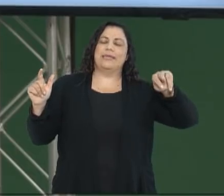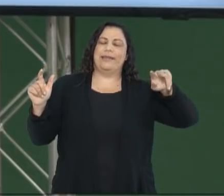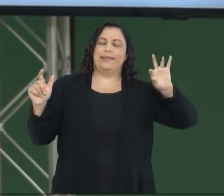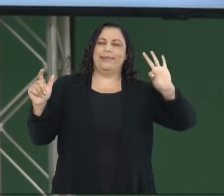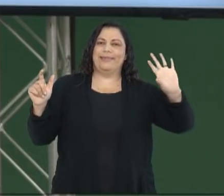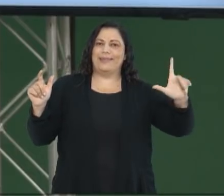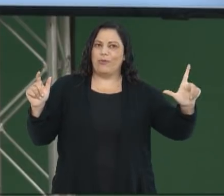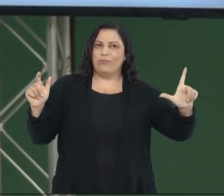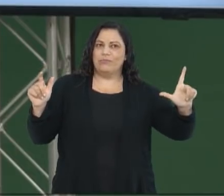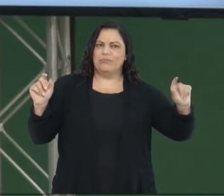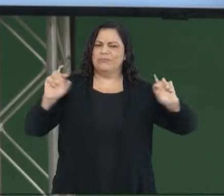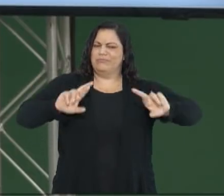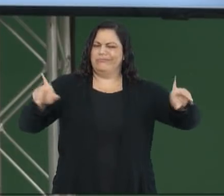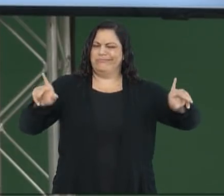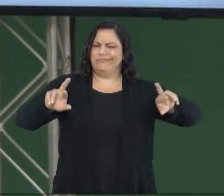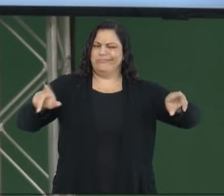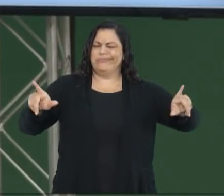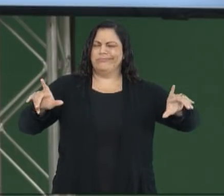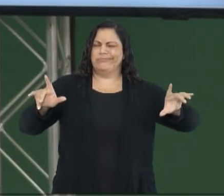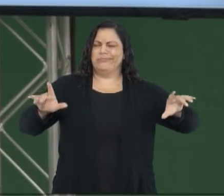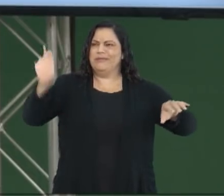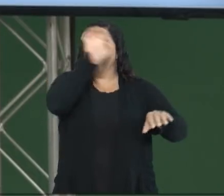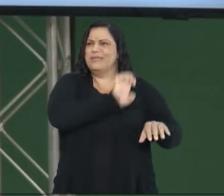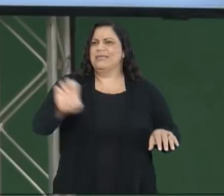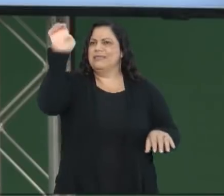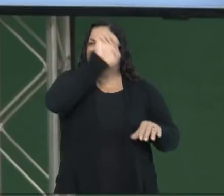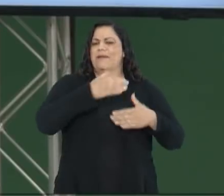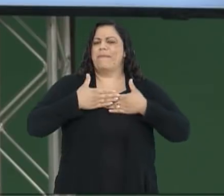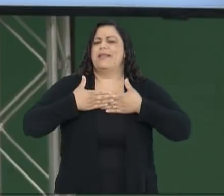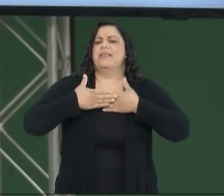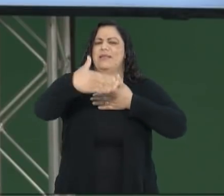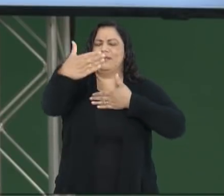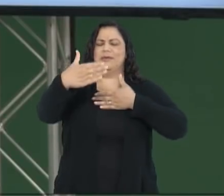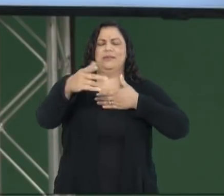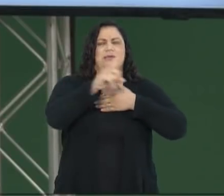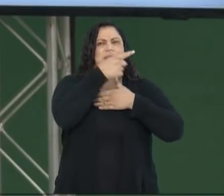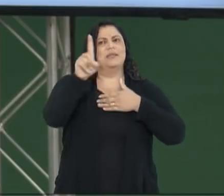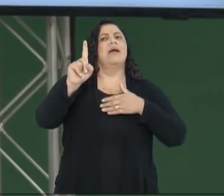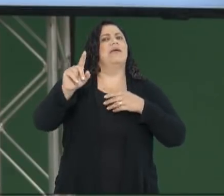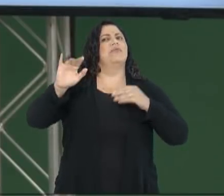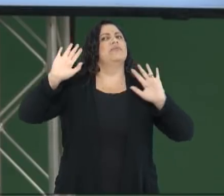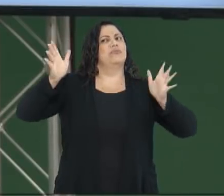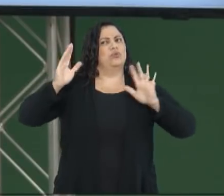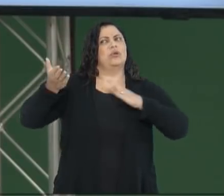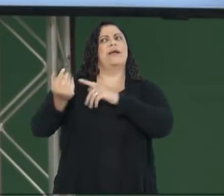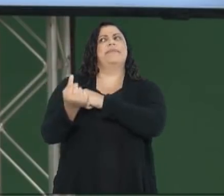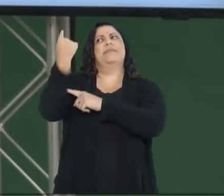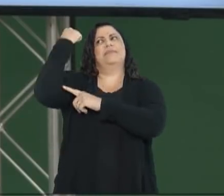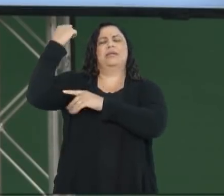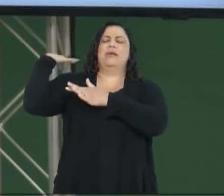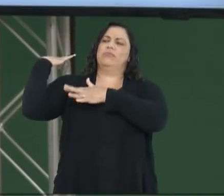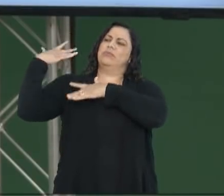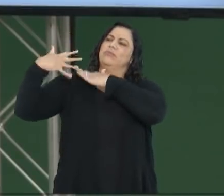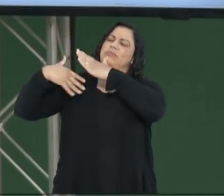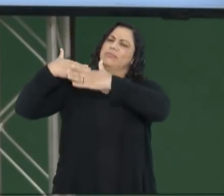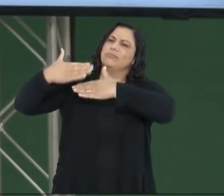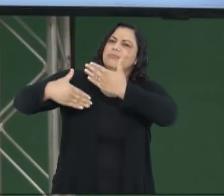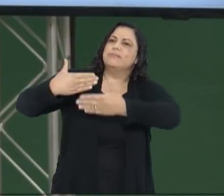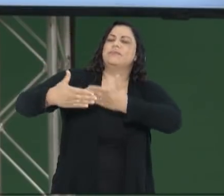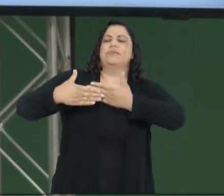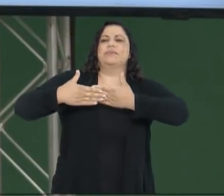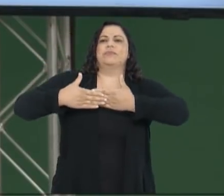Não existiam diferenças na Europa e só a partir daqui aconteceu isso? Na verdade, não. A gente viu que existia um processo ali que